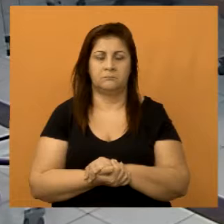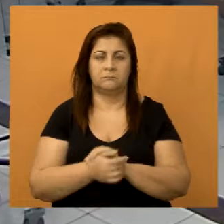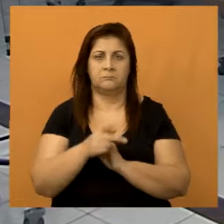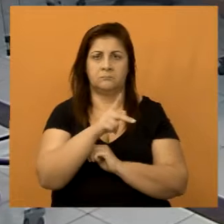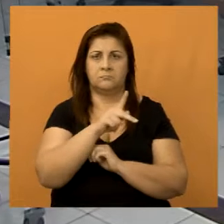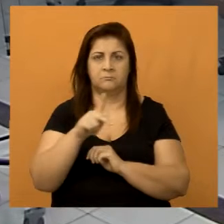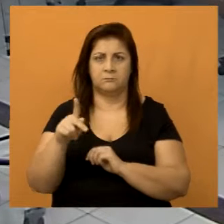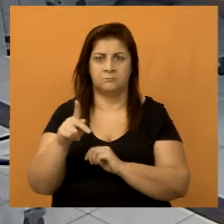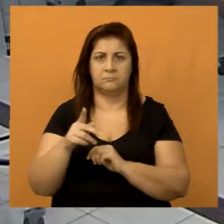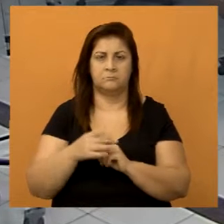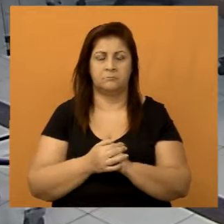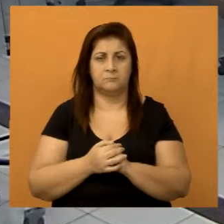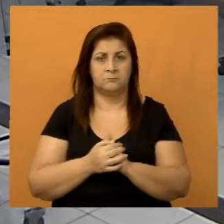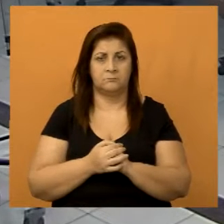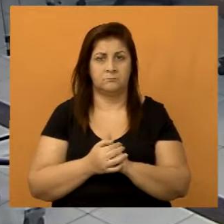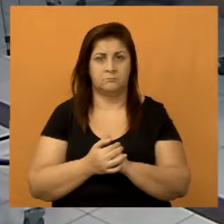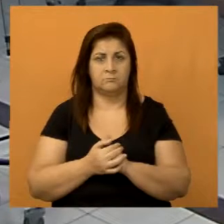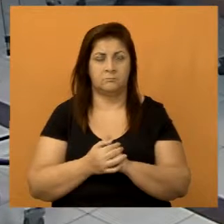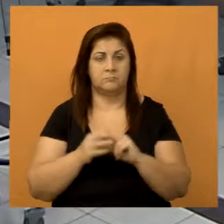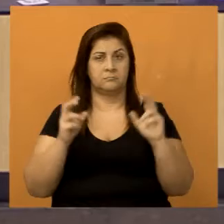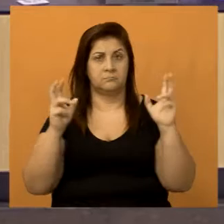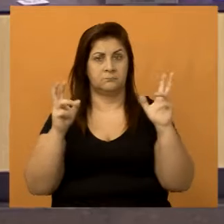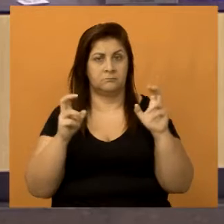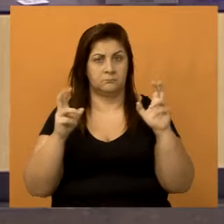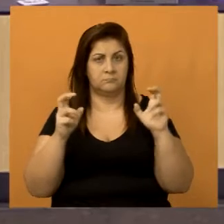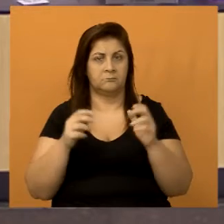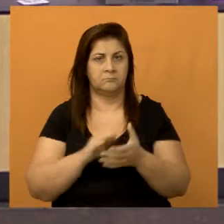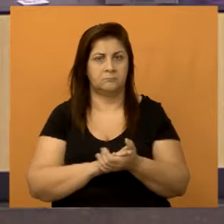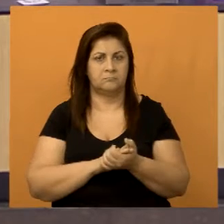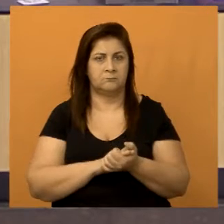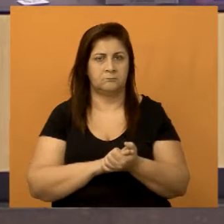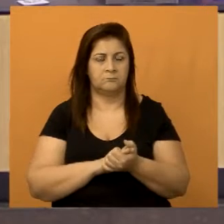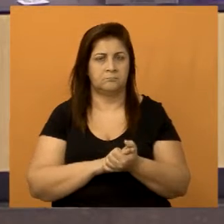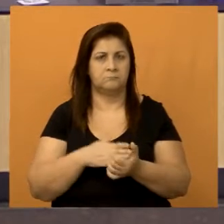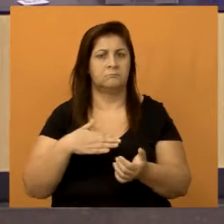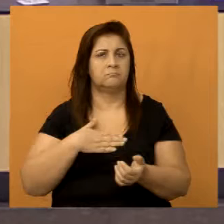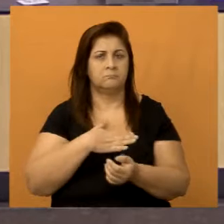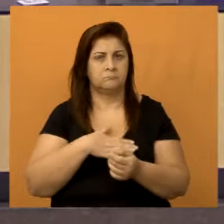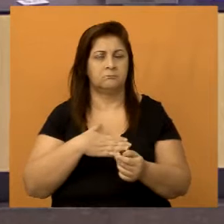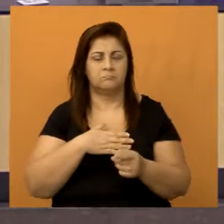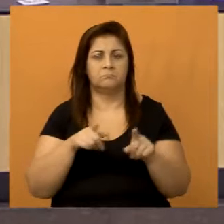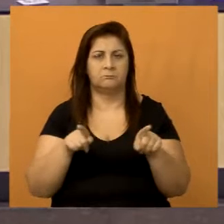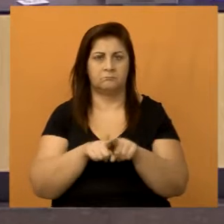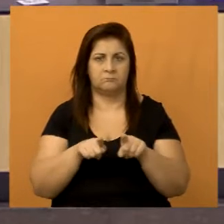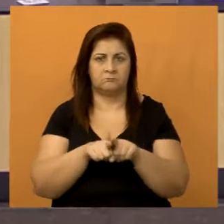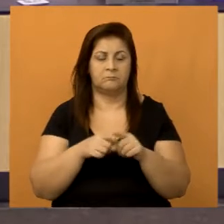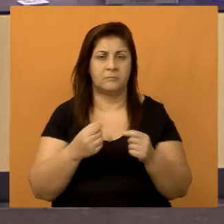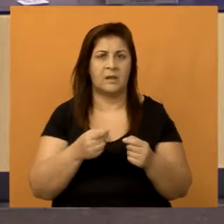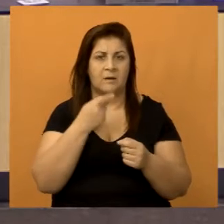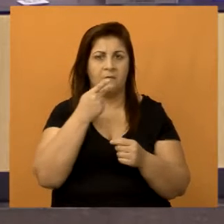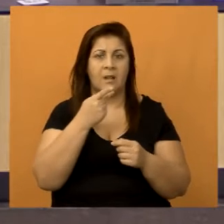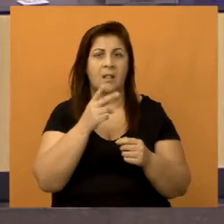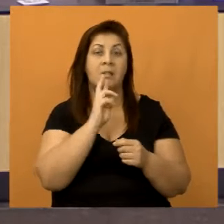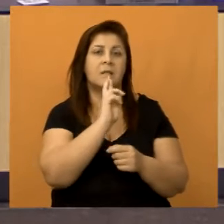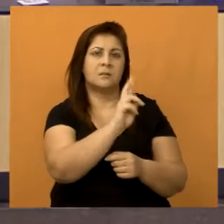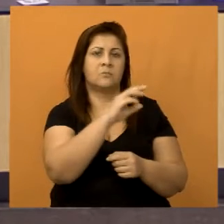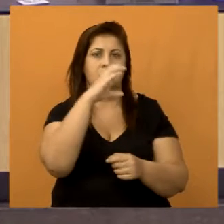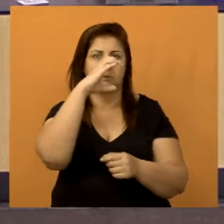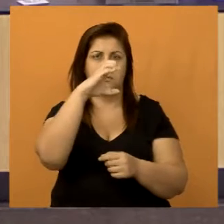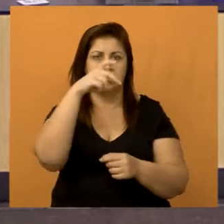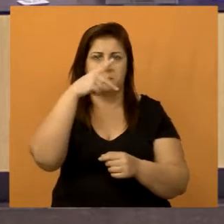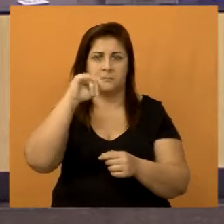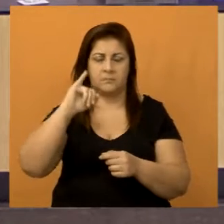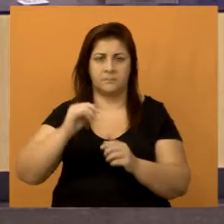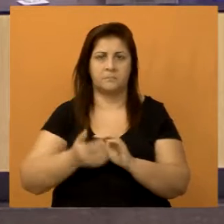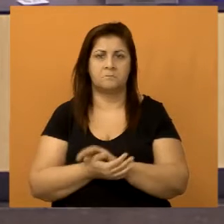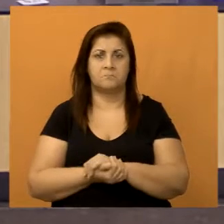Presidente, sobre a questão do relatório da CPI, gostaria também de falar do meu posicionamento. Como